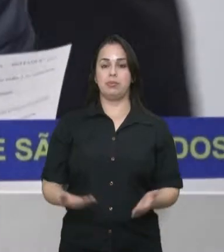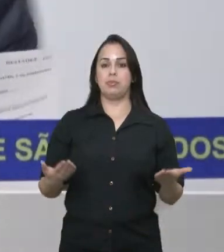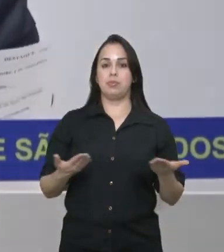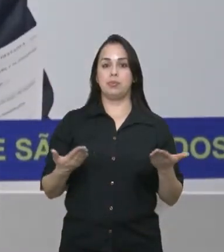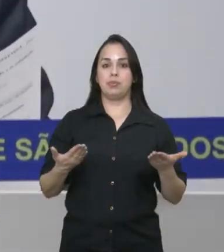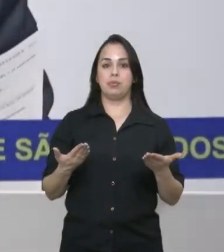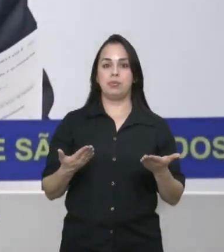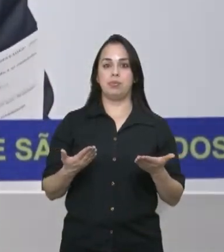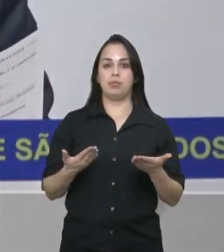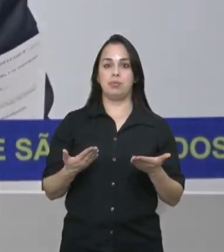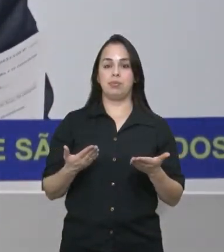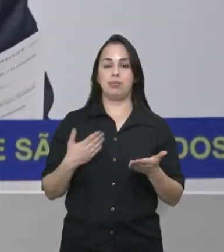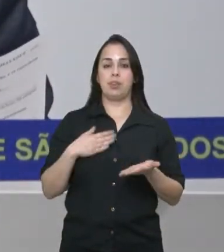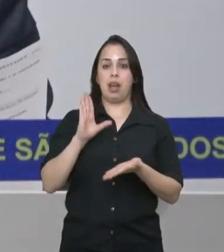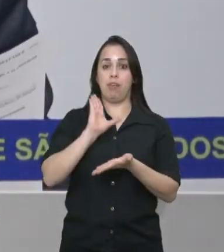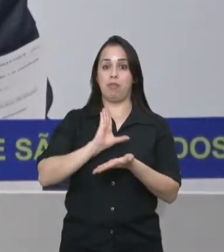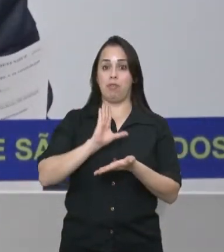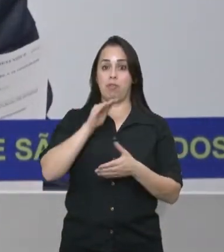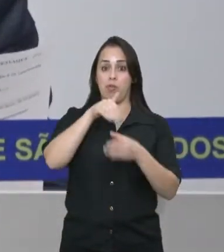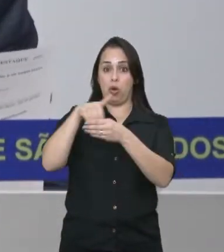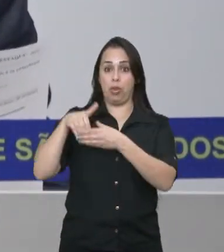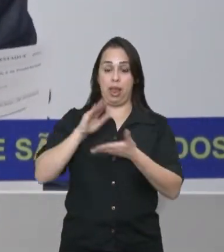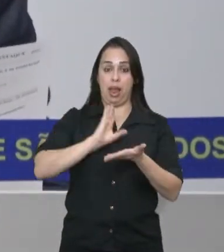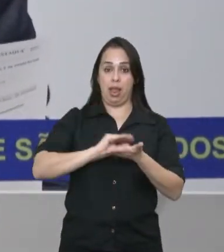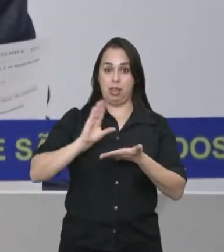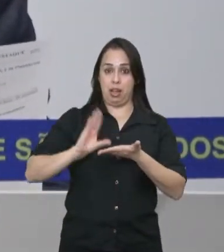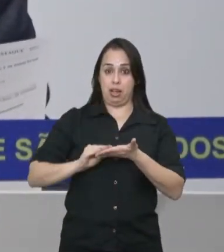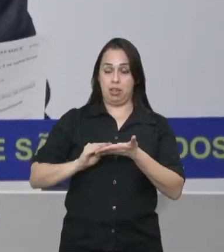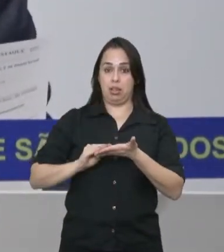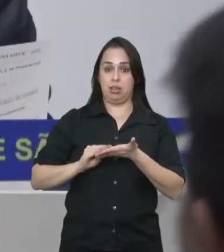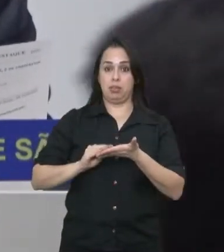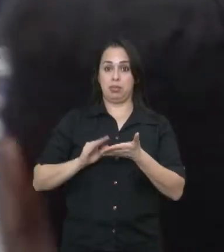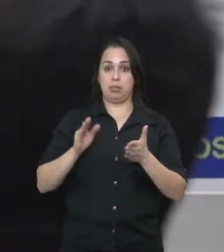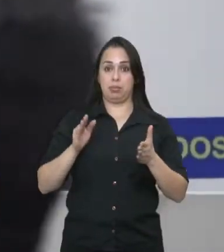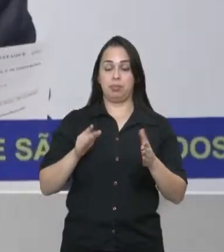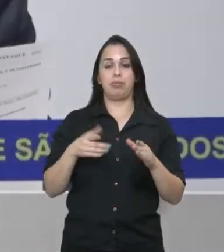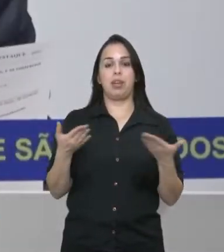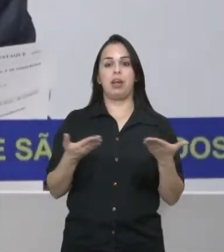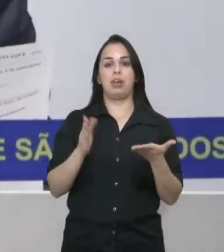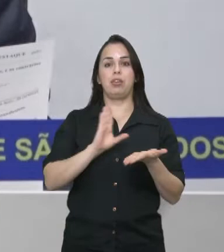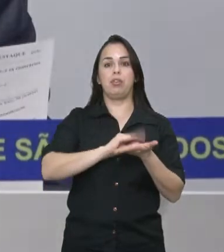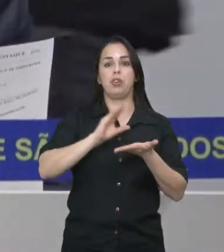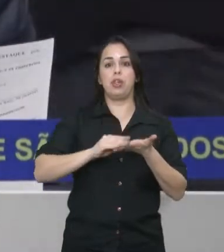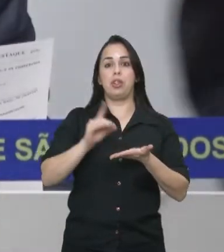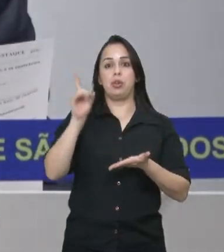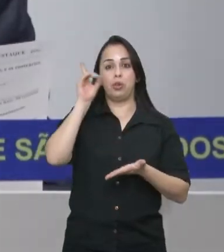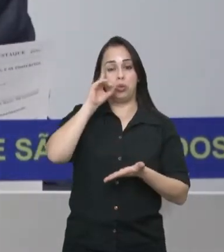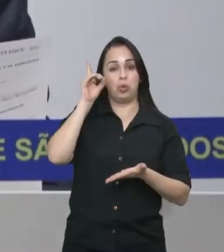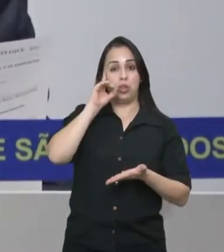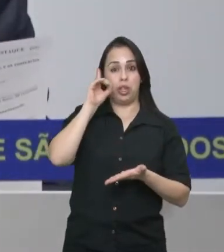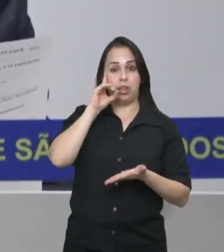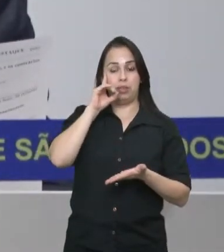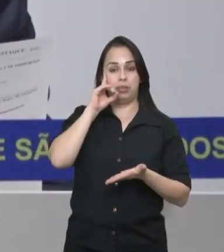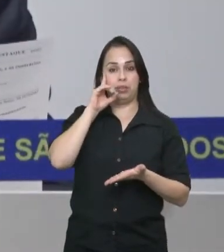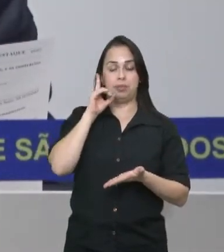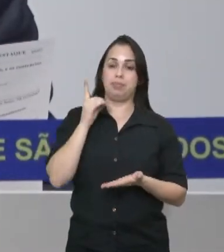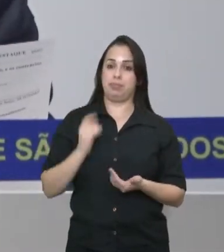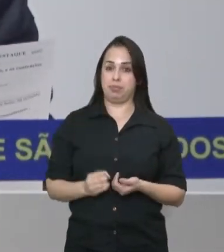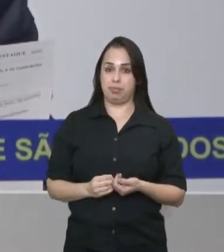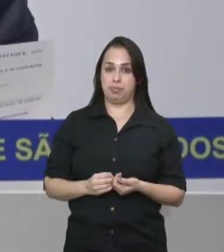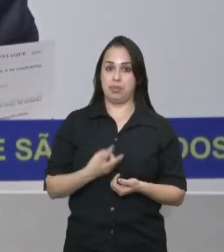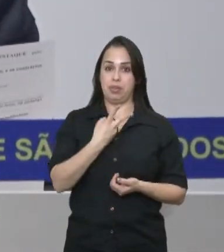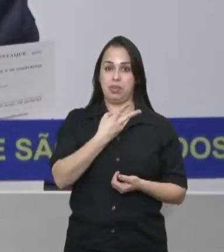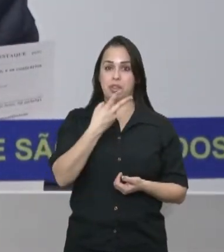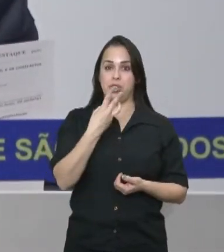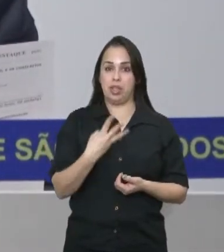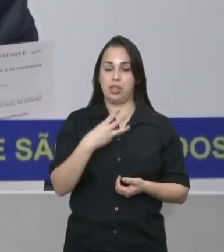Passaremos ao processo de votação das atas e das proposituras concedidas do expediente. Em votação, as atas das sessões realizadas nos dias